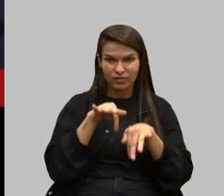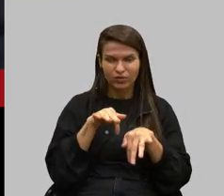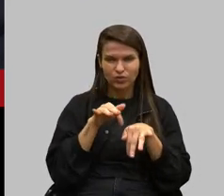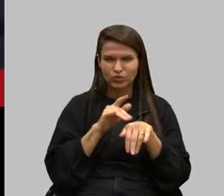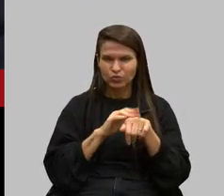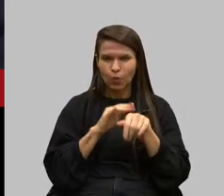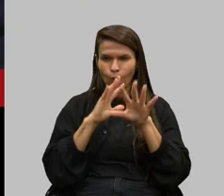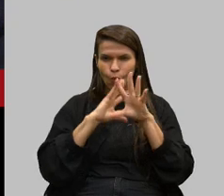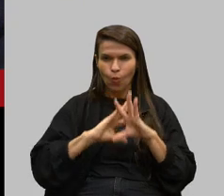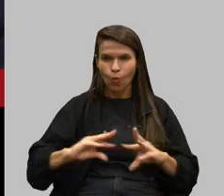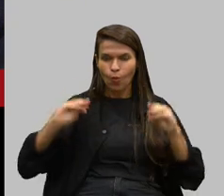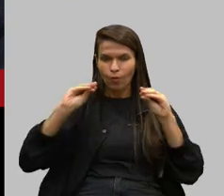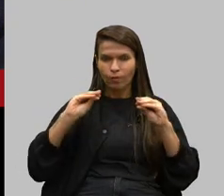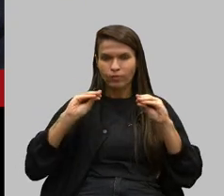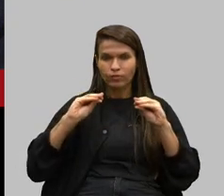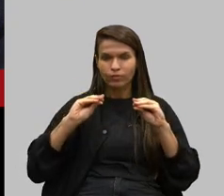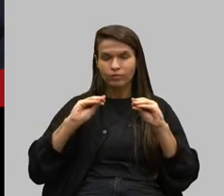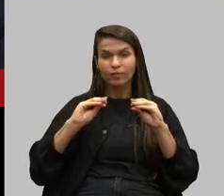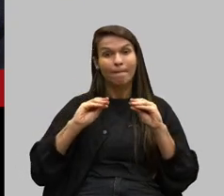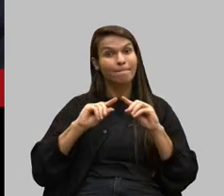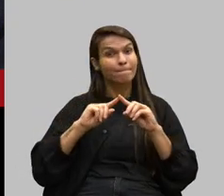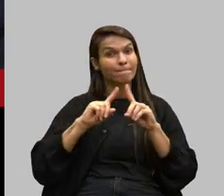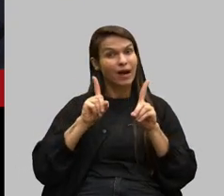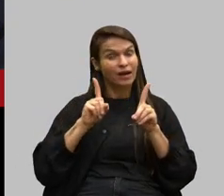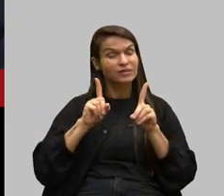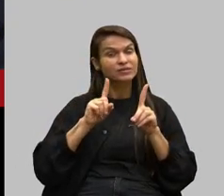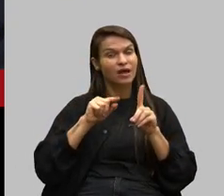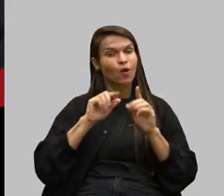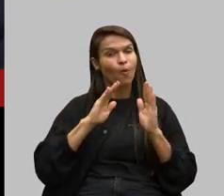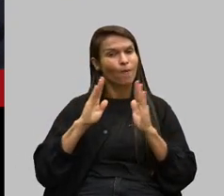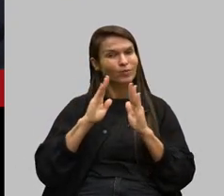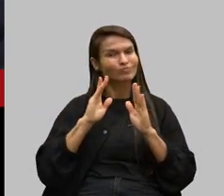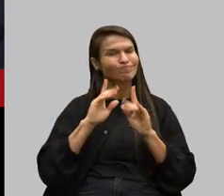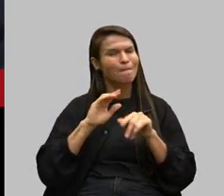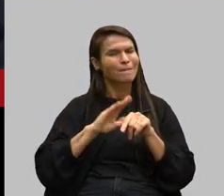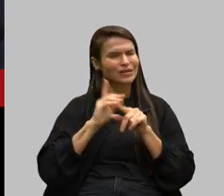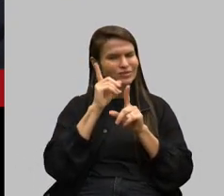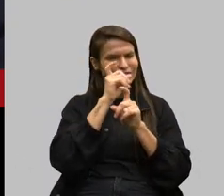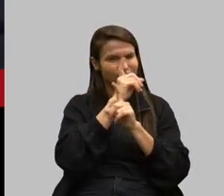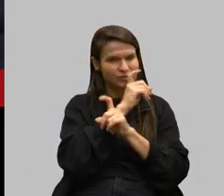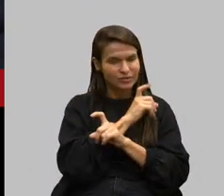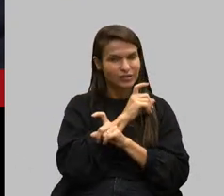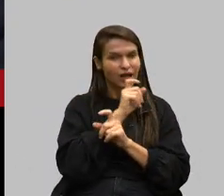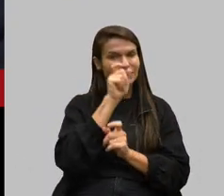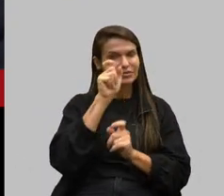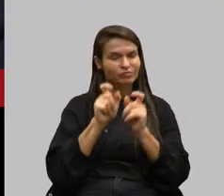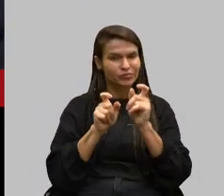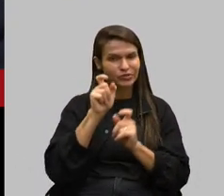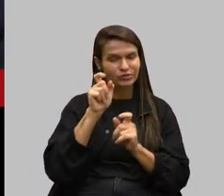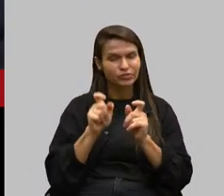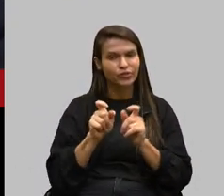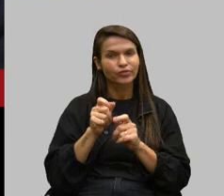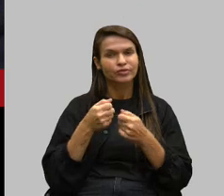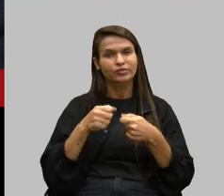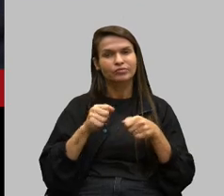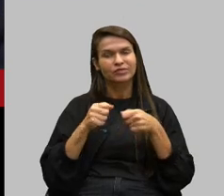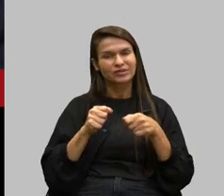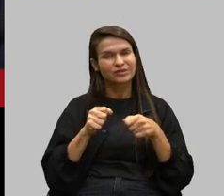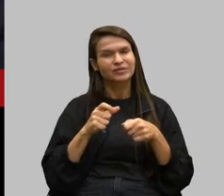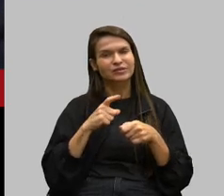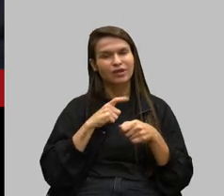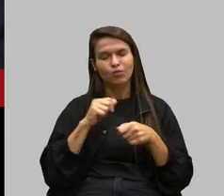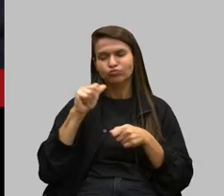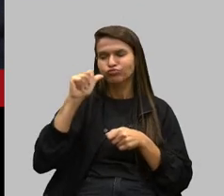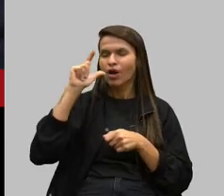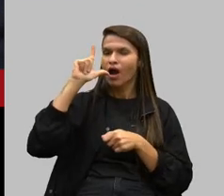desaparecem eh mas é o momento mais crítico que é quando as pessoas têm que eh manter uma hidratação